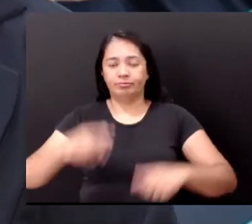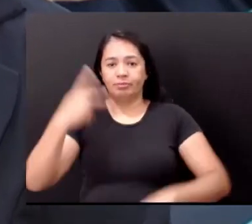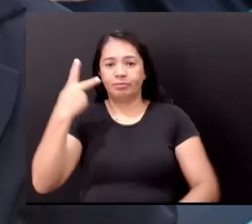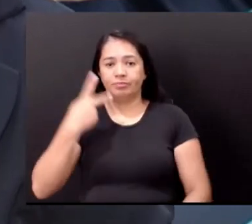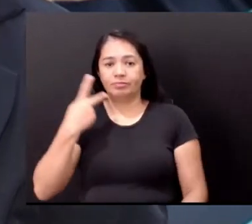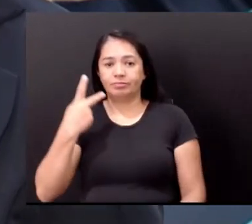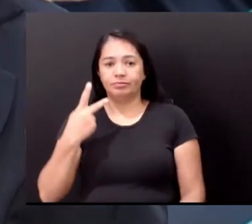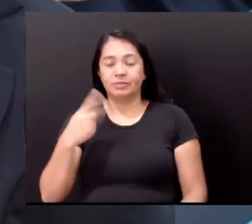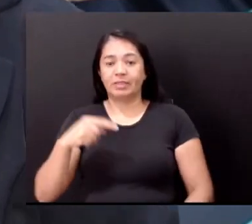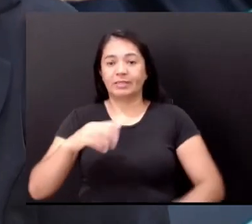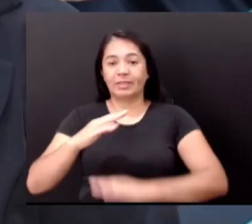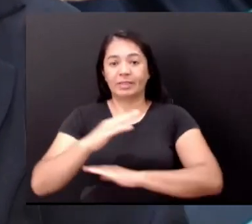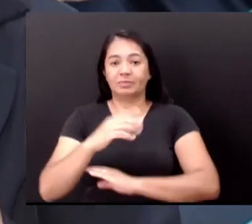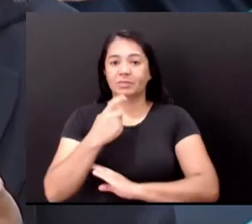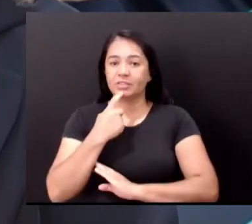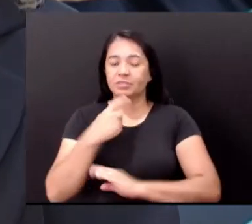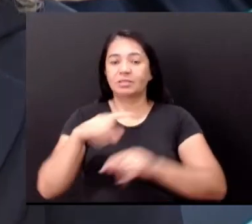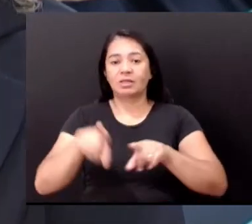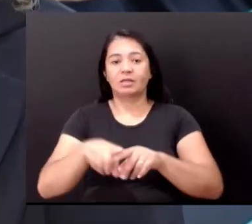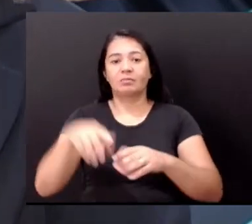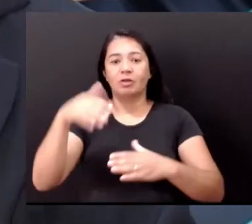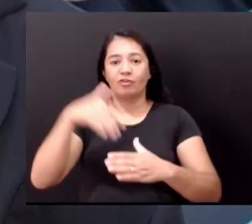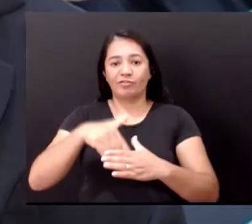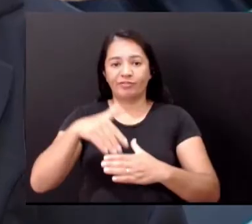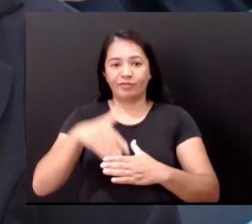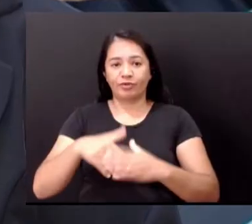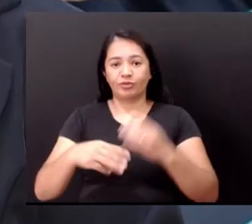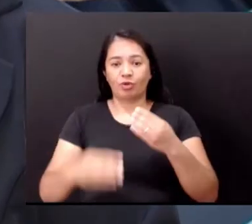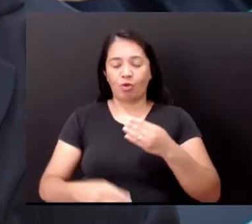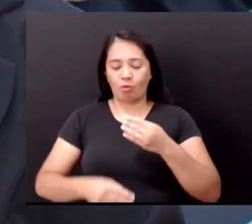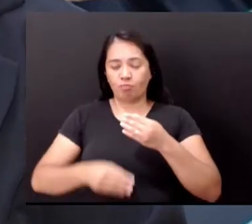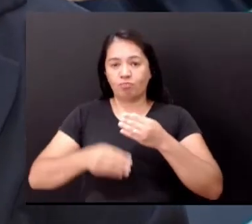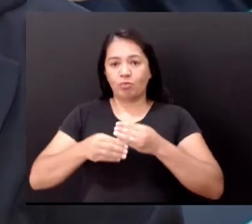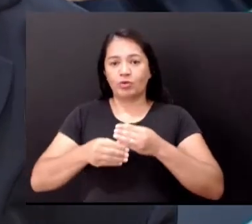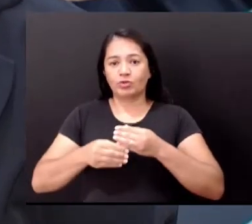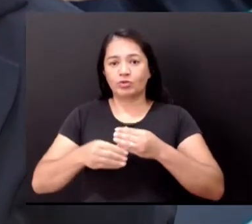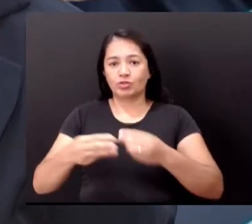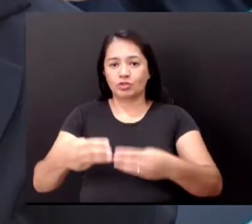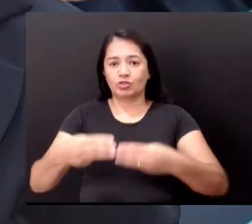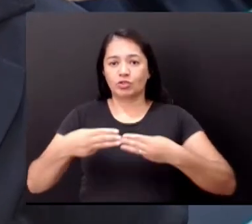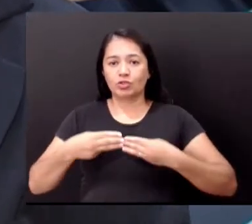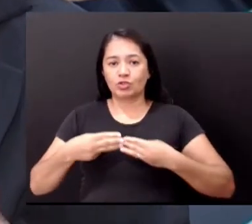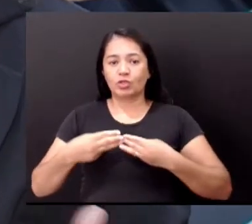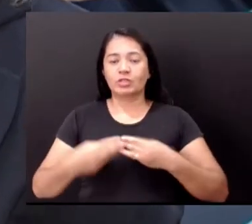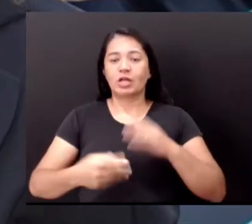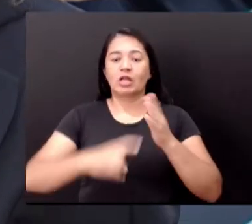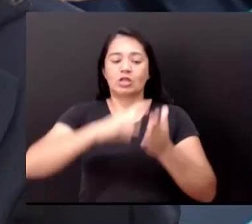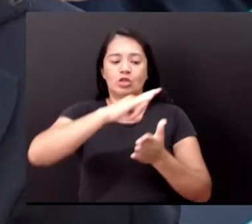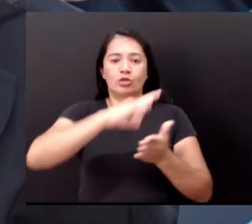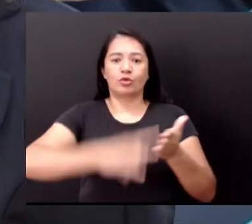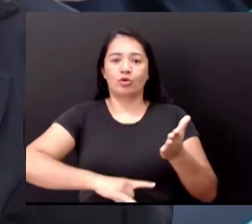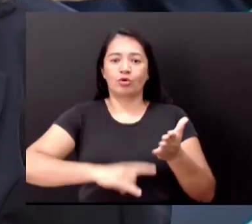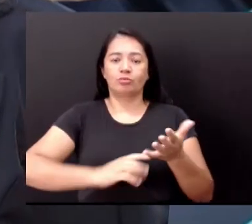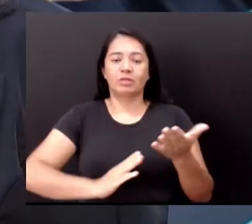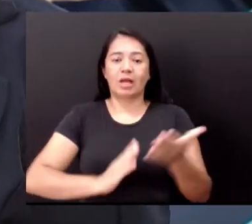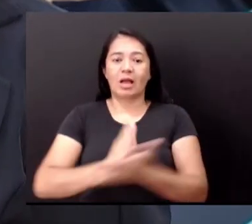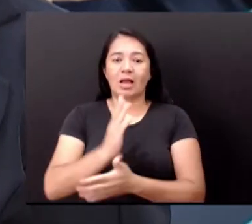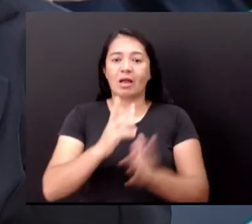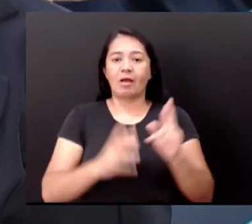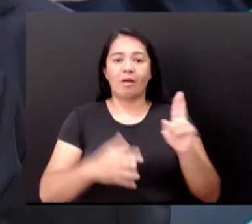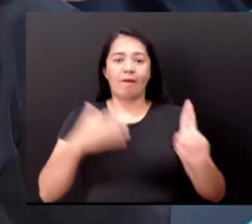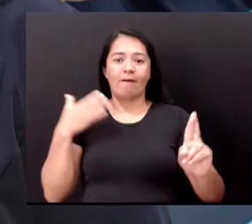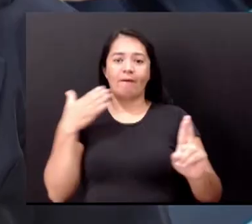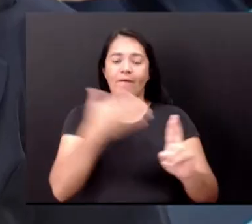também votou as moções, que são documentos que, quando aprovados, representam a opinião do